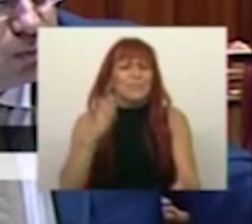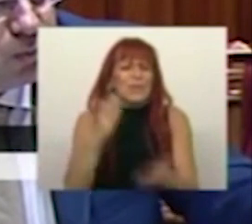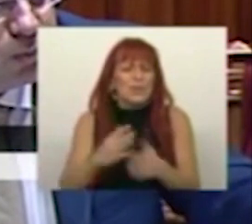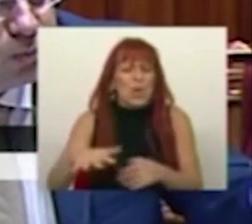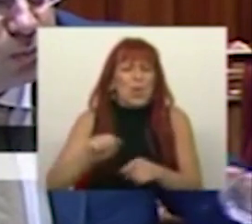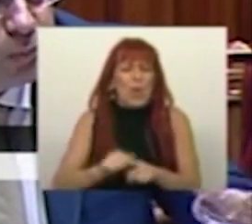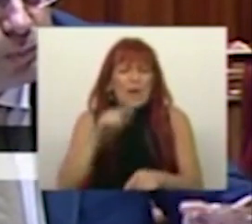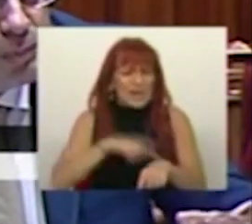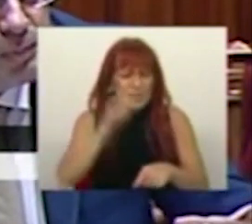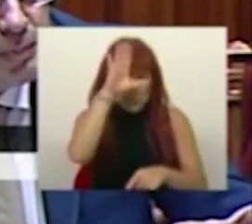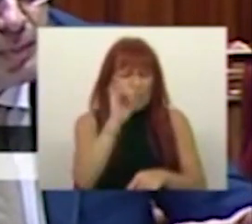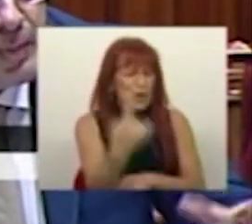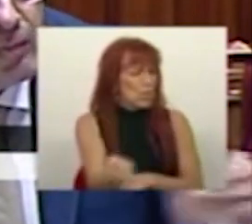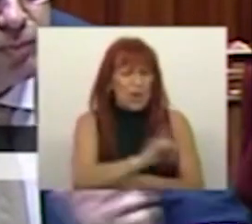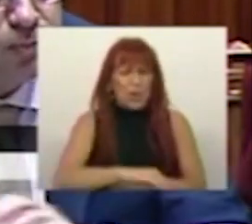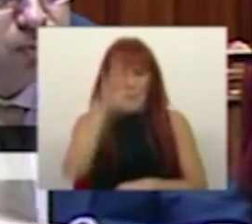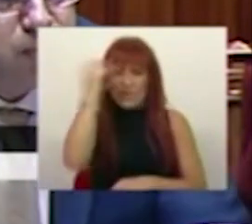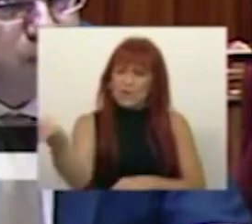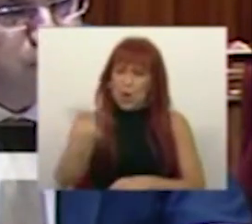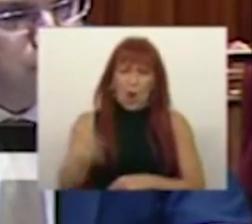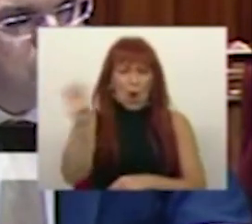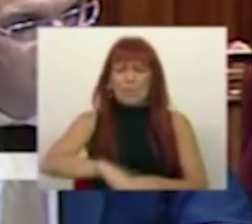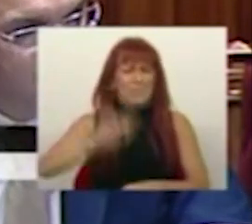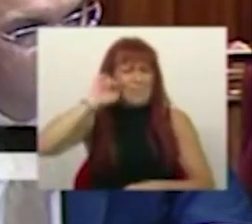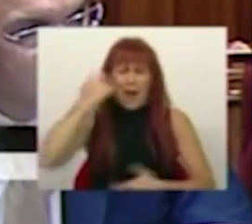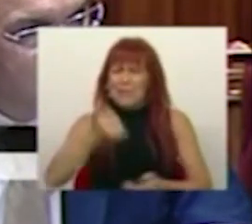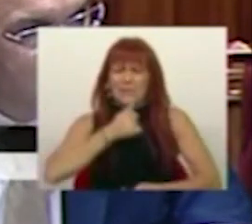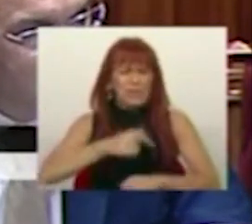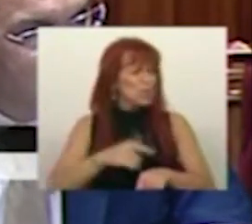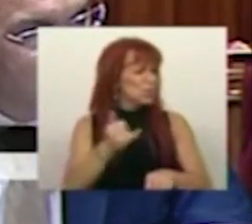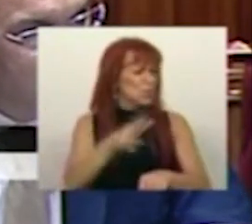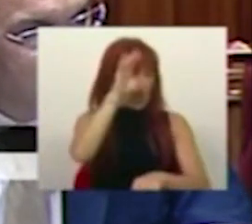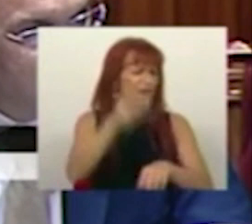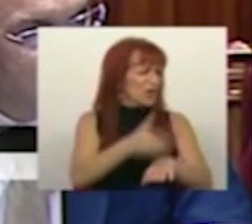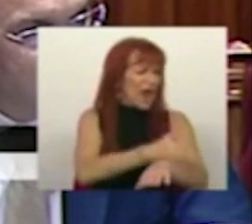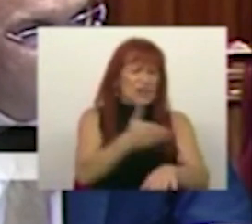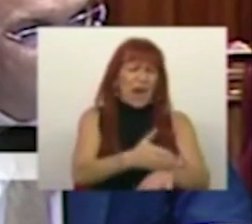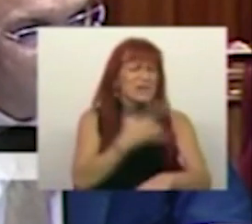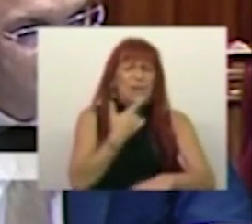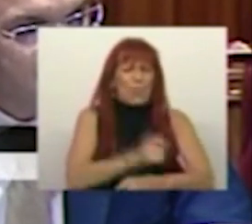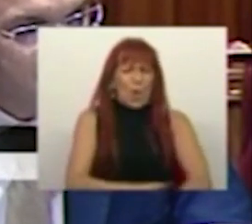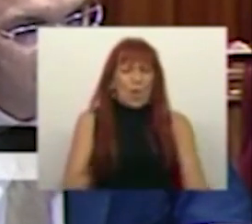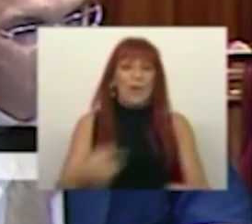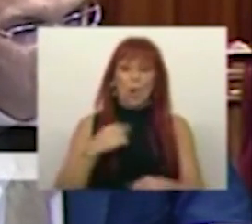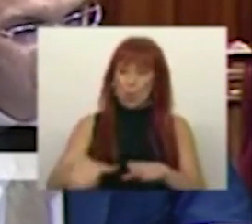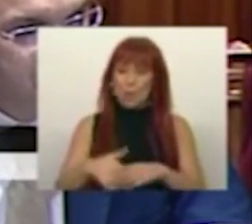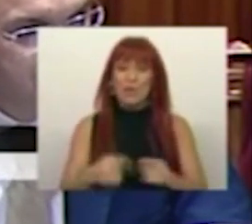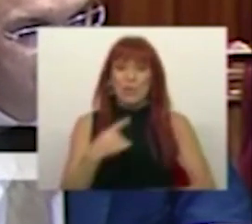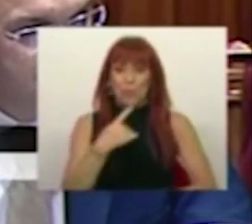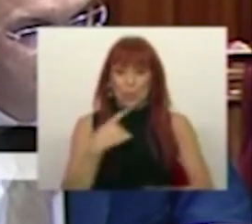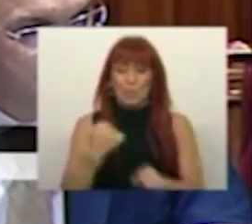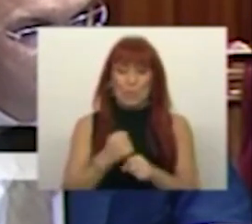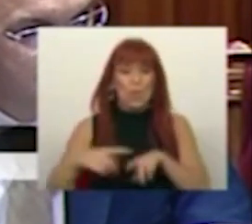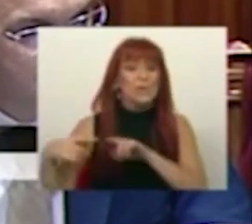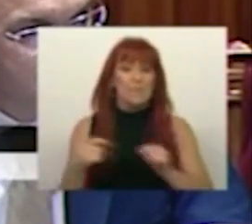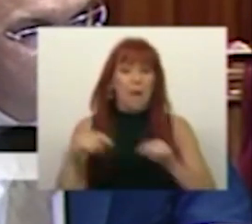no âmbito de uma legislatura e cada governo que chega não pode pôr em causa a decisão dos governos anteriores. Eu participei ativamente